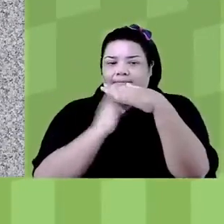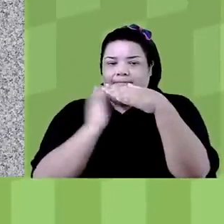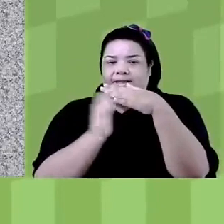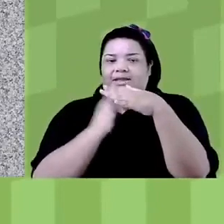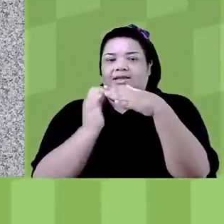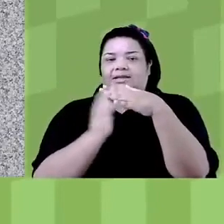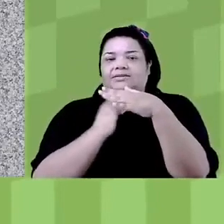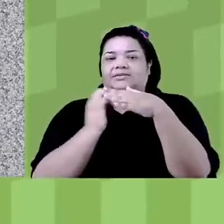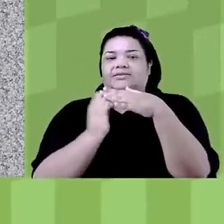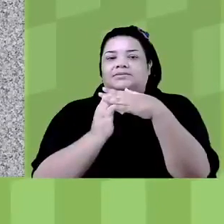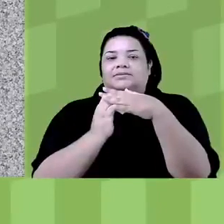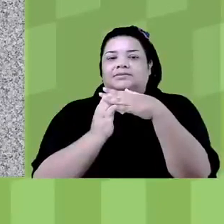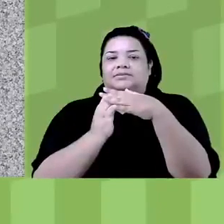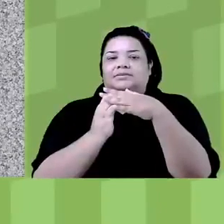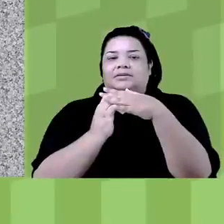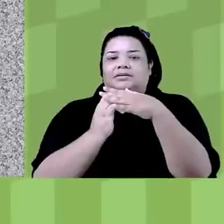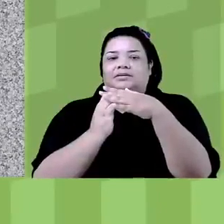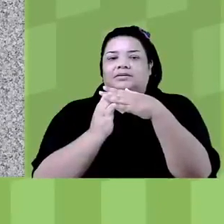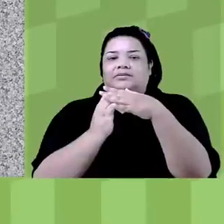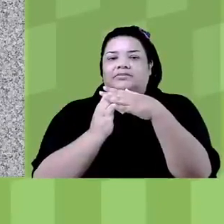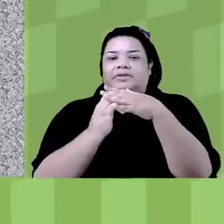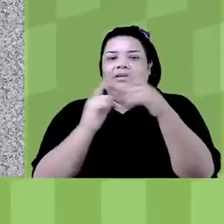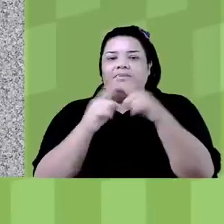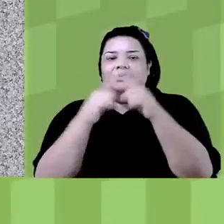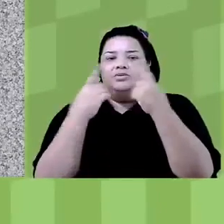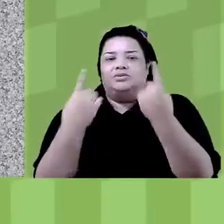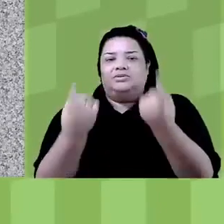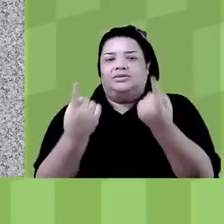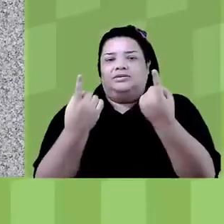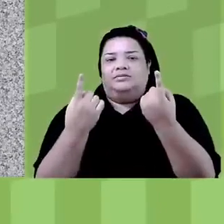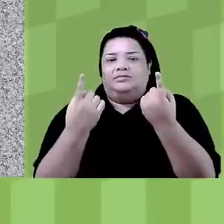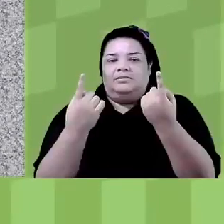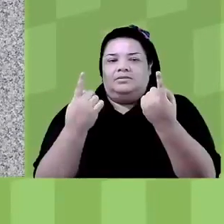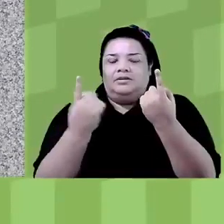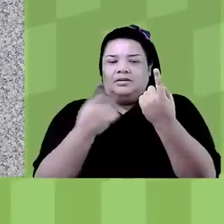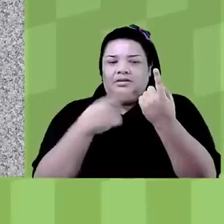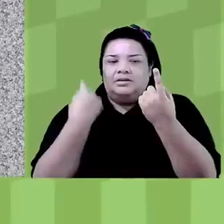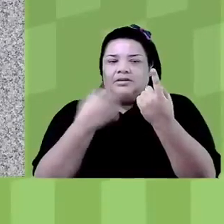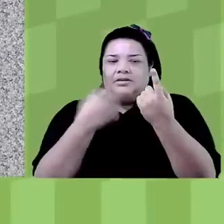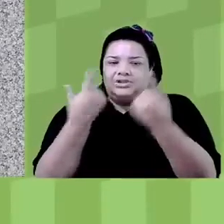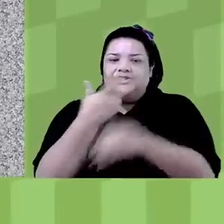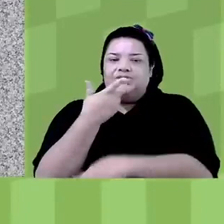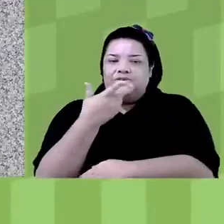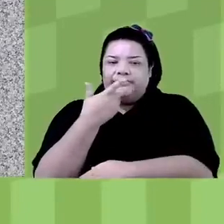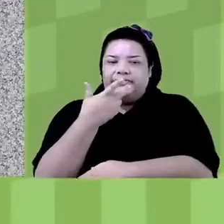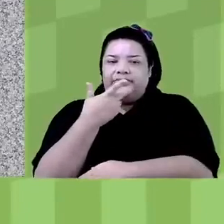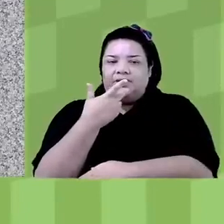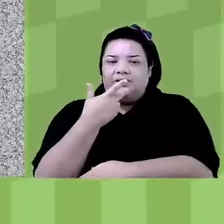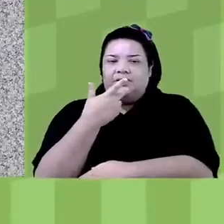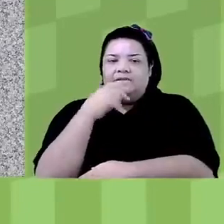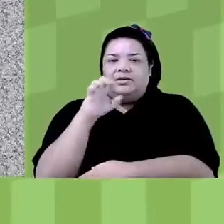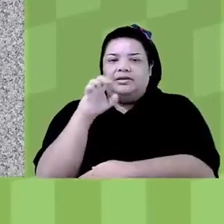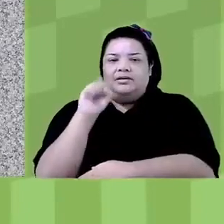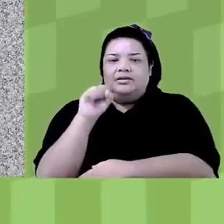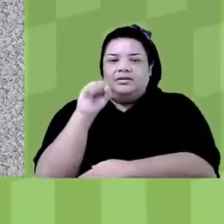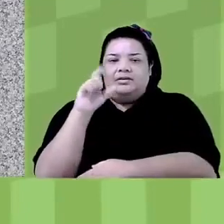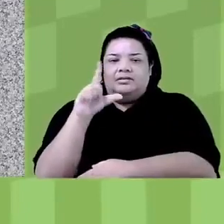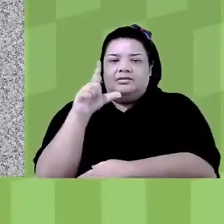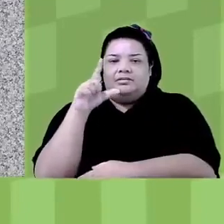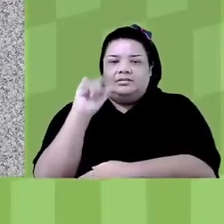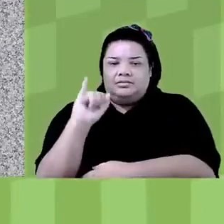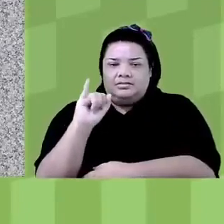nesse sentido, e foi aqui que surgiu aquilo que hoje em dia é chamado ESG, né? De